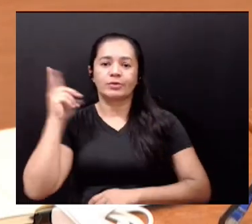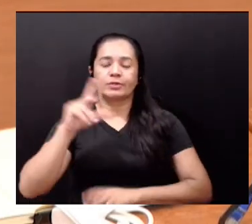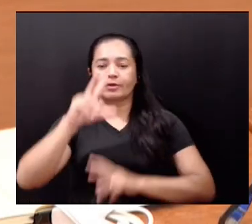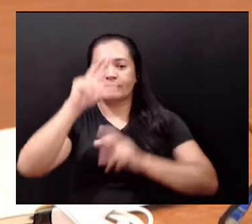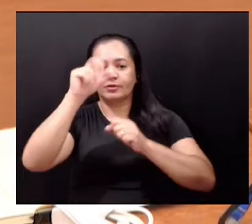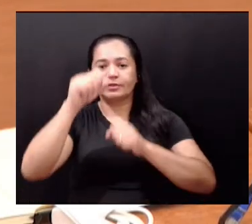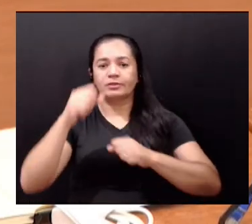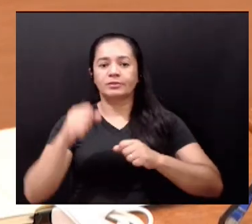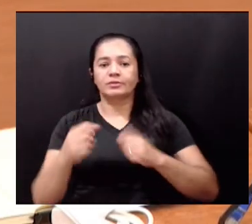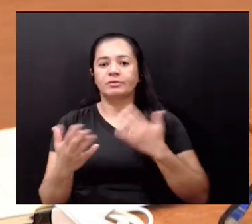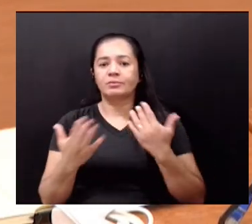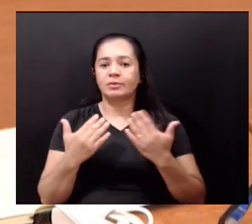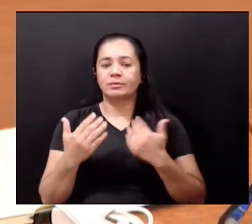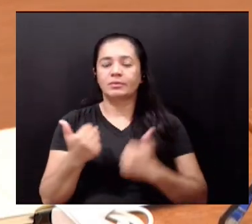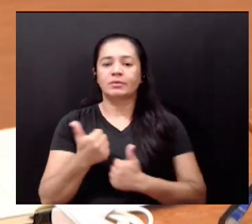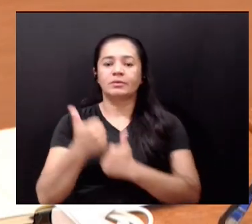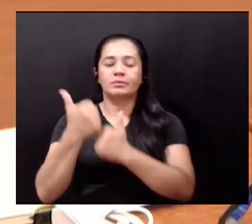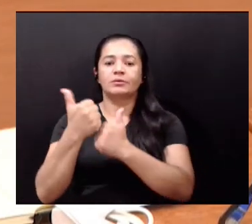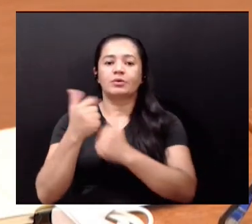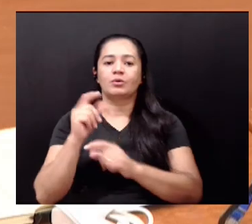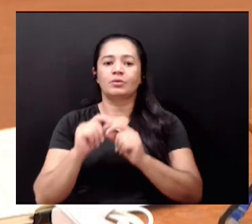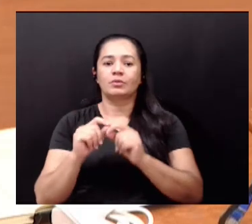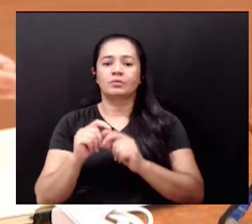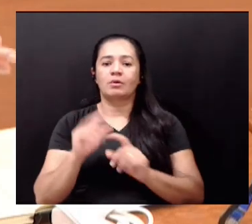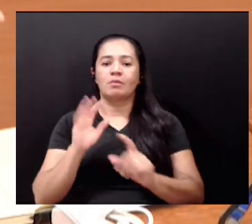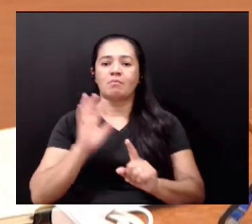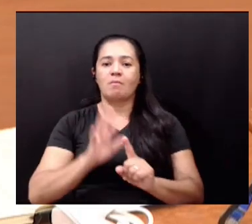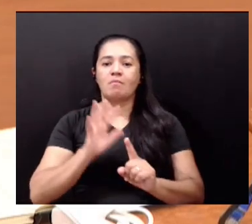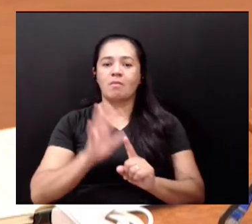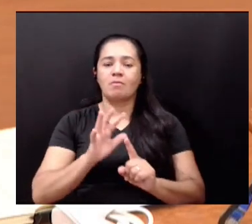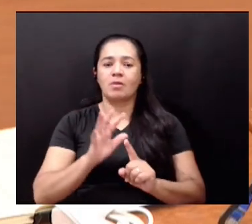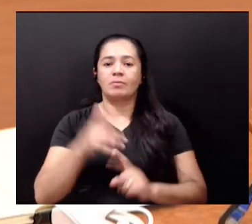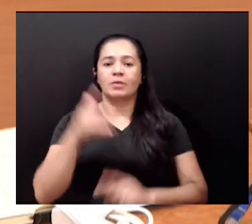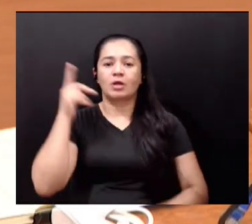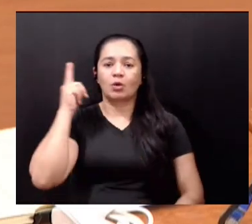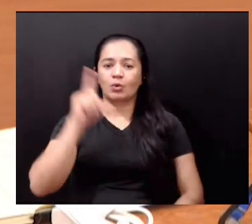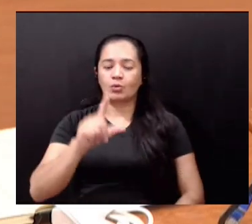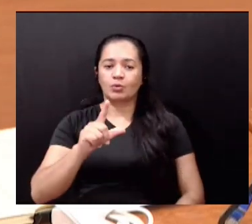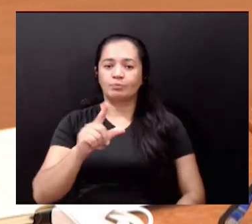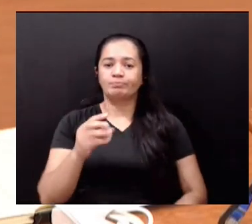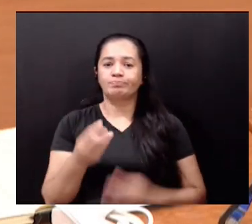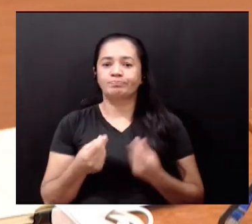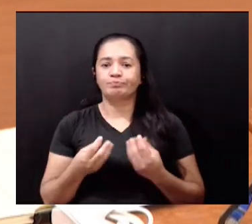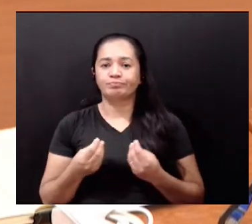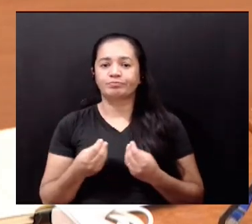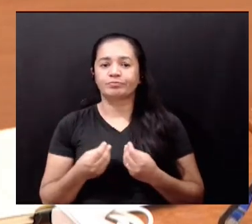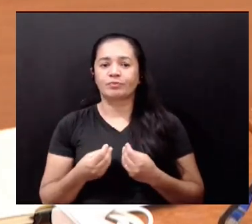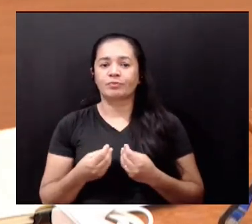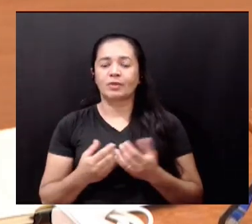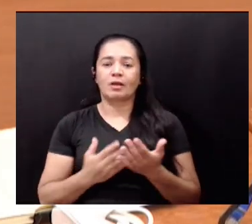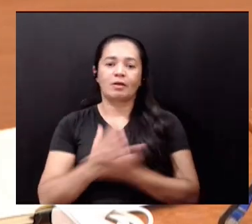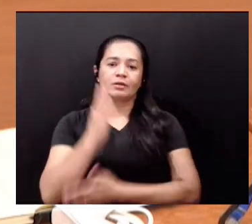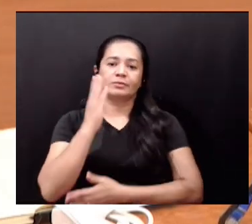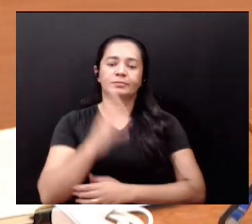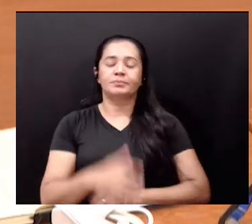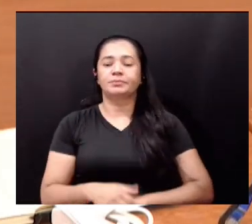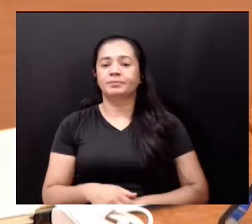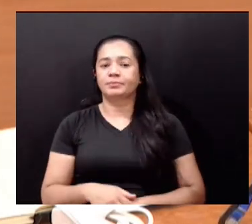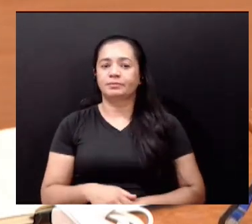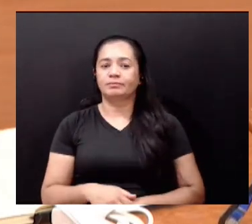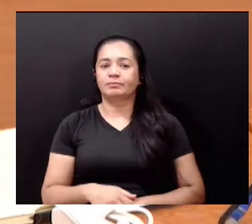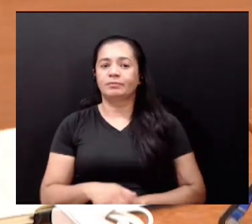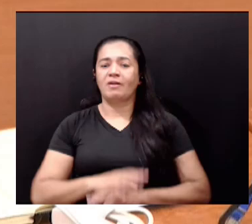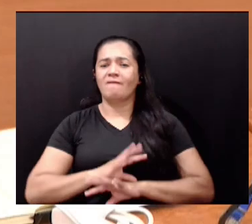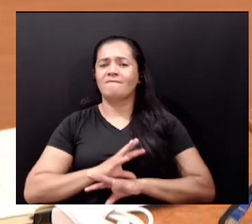apoiar, pressionar para que essa PEC, ela de fato tenha sucesso no Congresso Nacional. São muitos